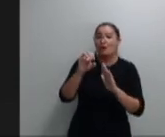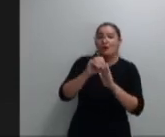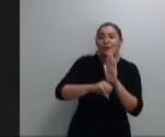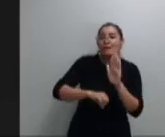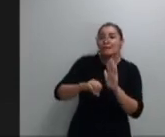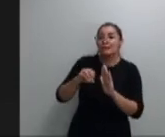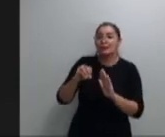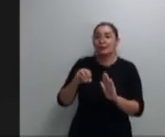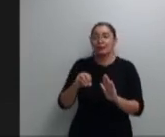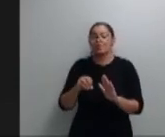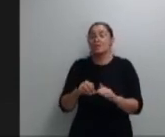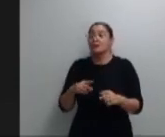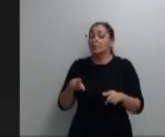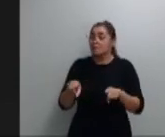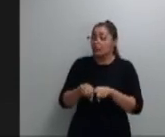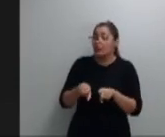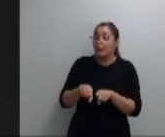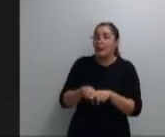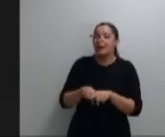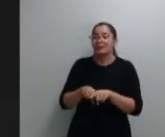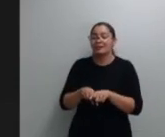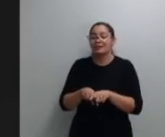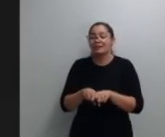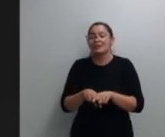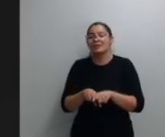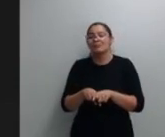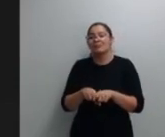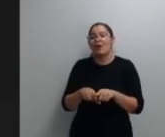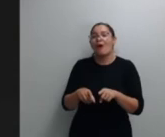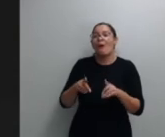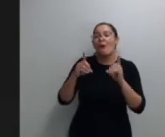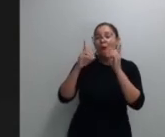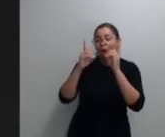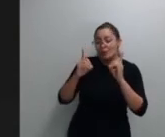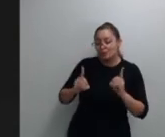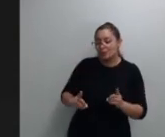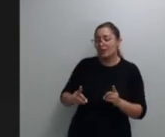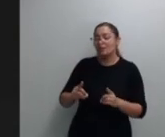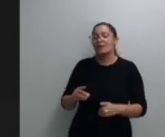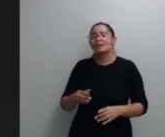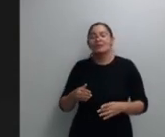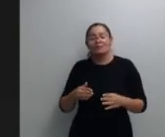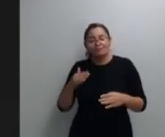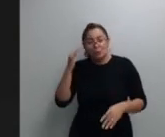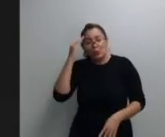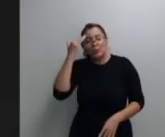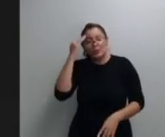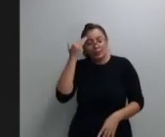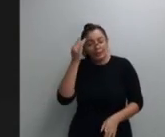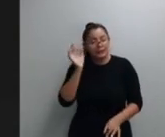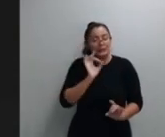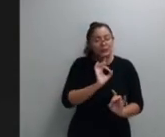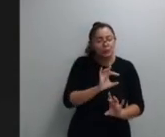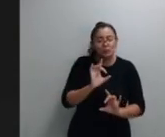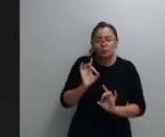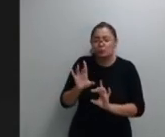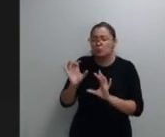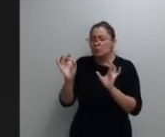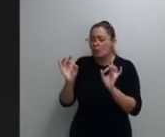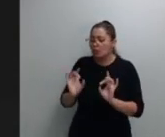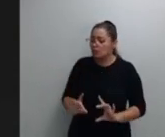concorrencial uma vez que deve atender a objetivos específicos de cada uma dessas disciplinas